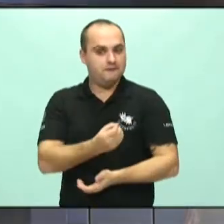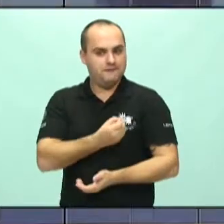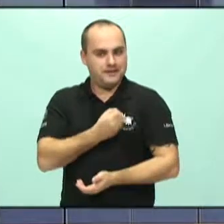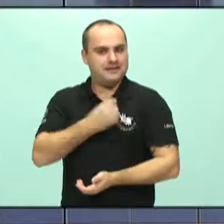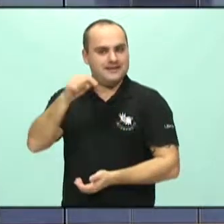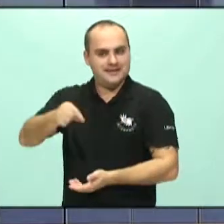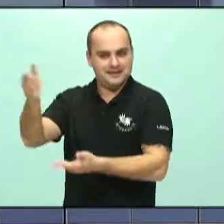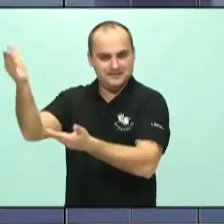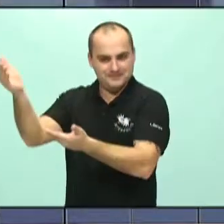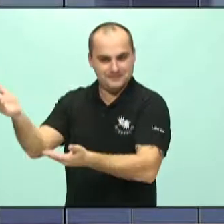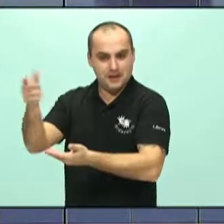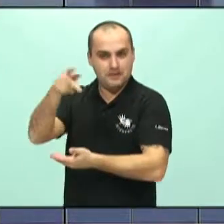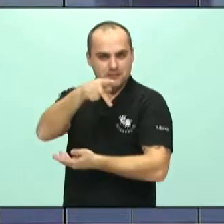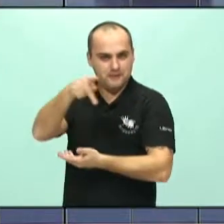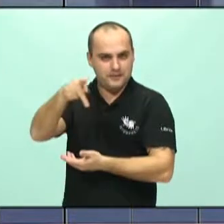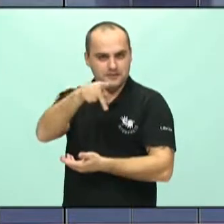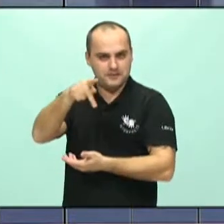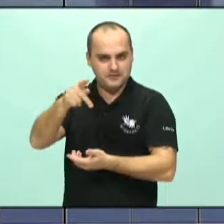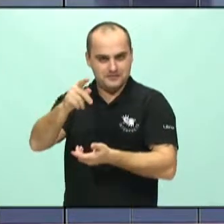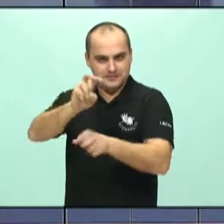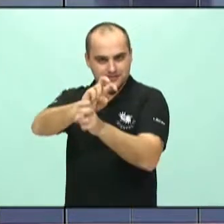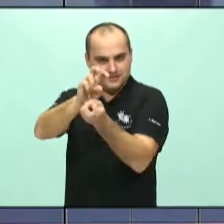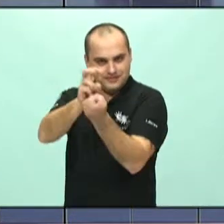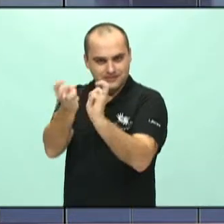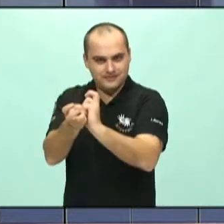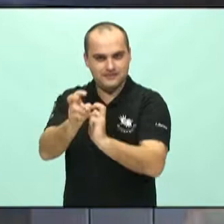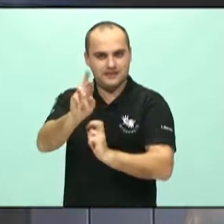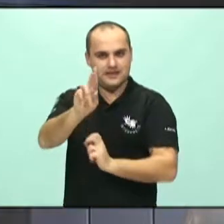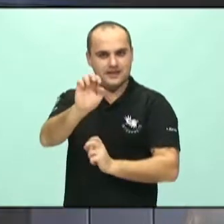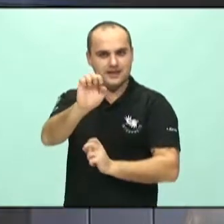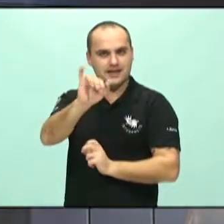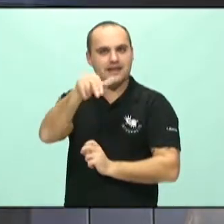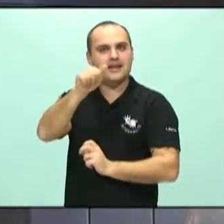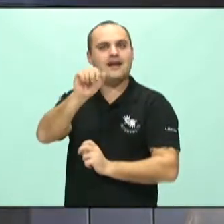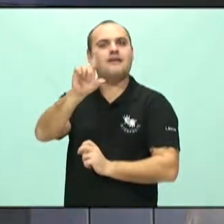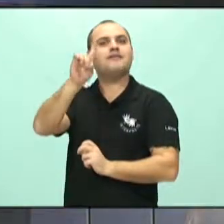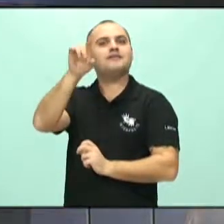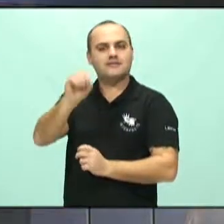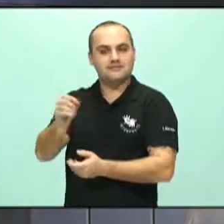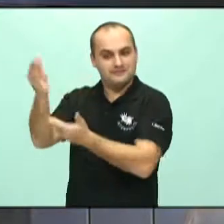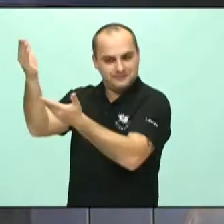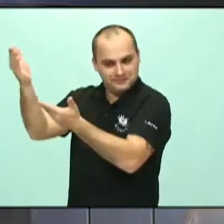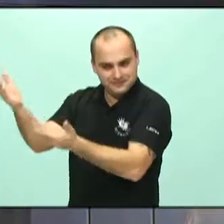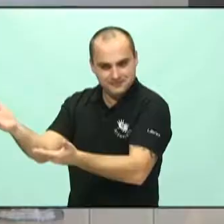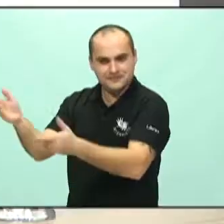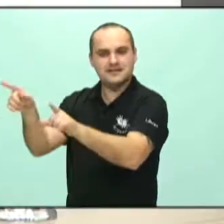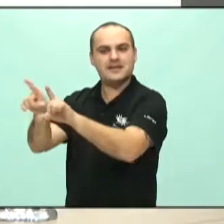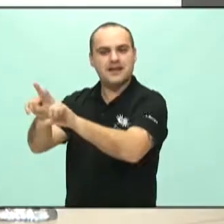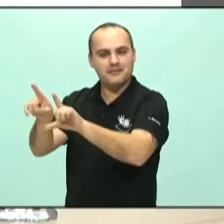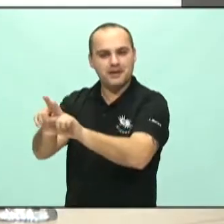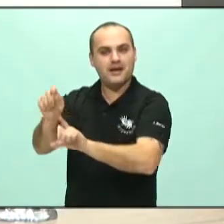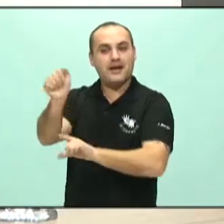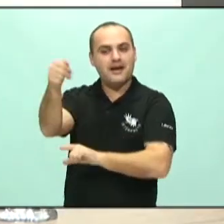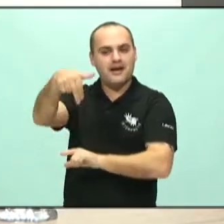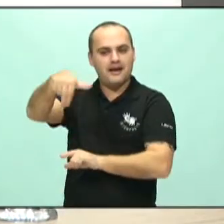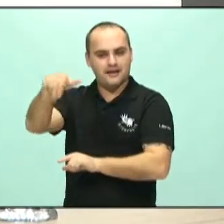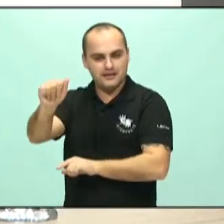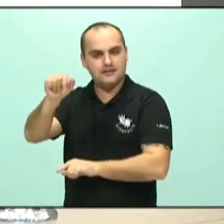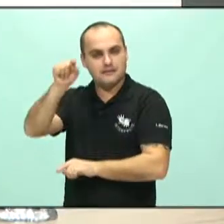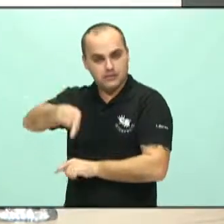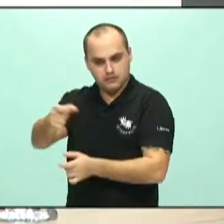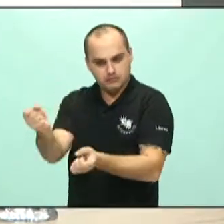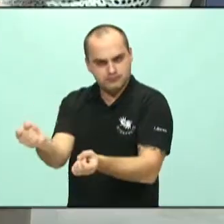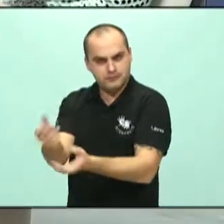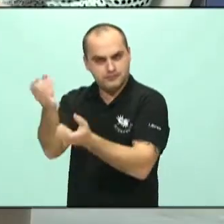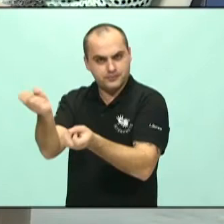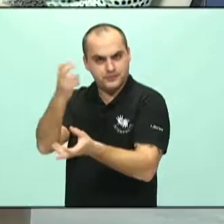professor de capoeira e ministrante do curso, Reinaldo Velasquez, e também a Ana Clara Marques, que é produtora cultural. Encerramos